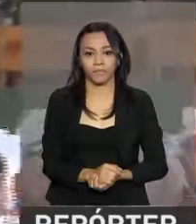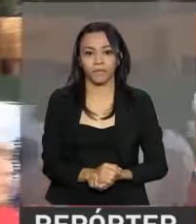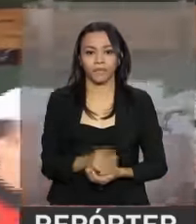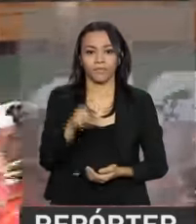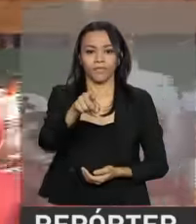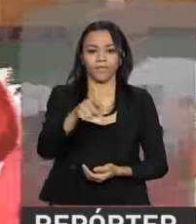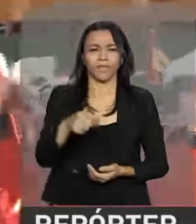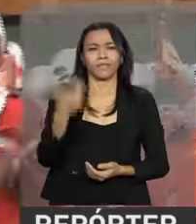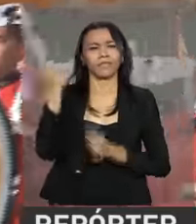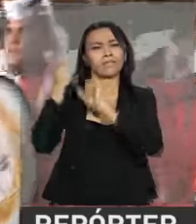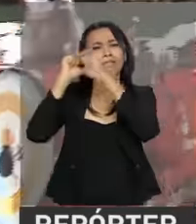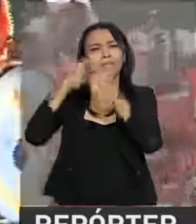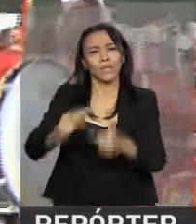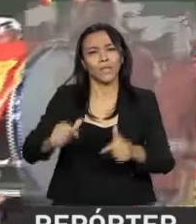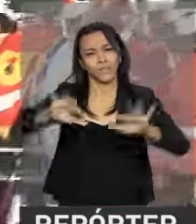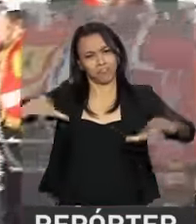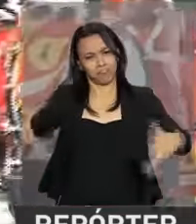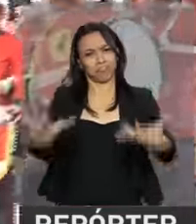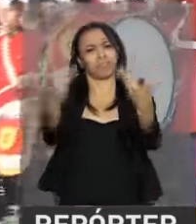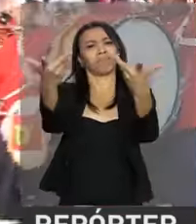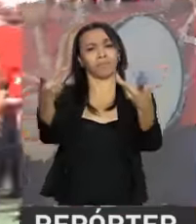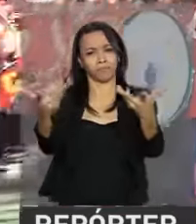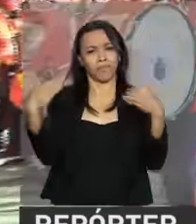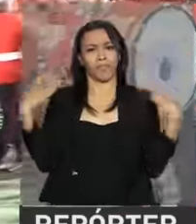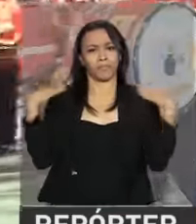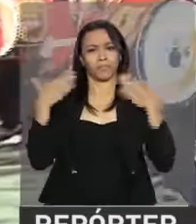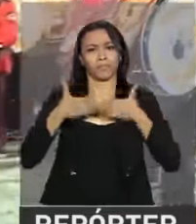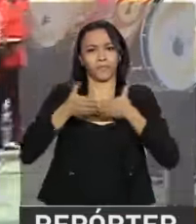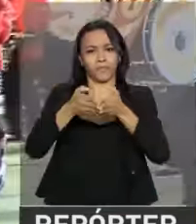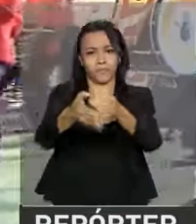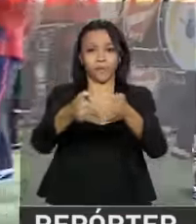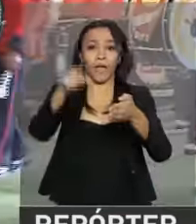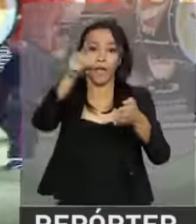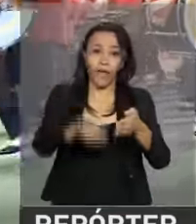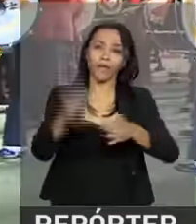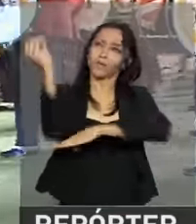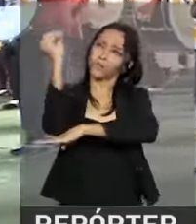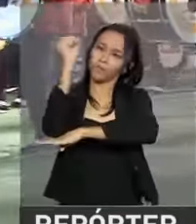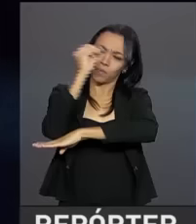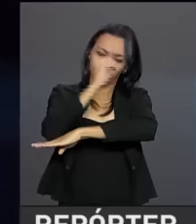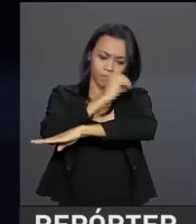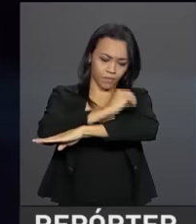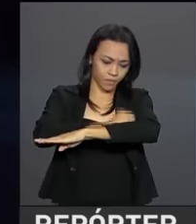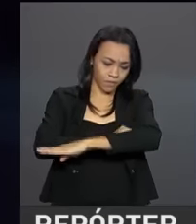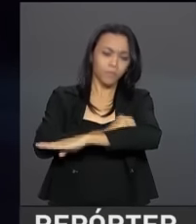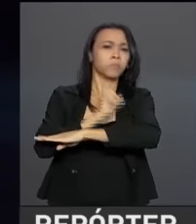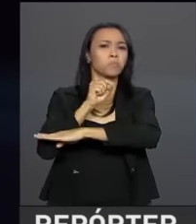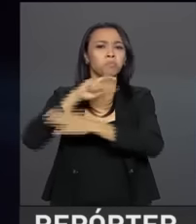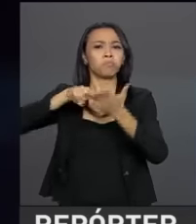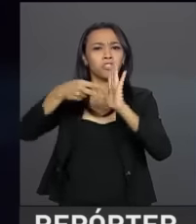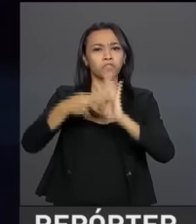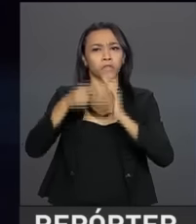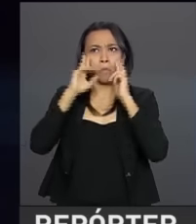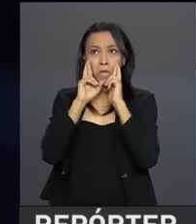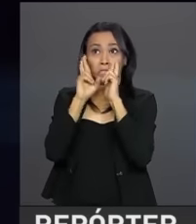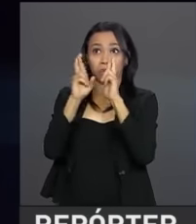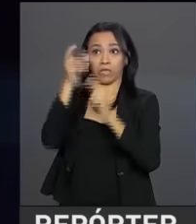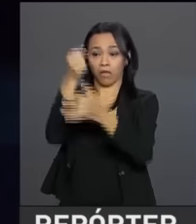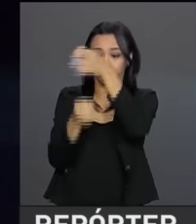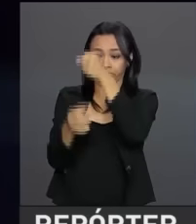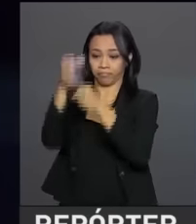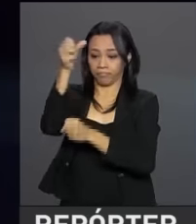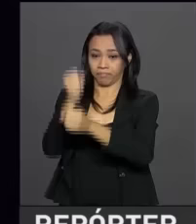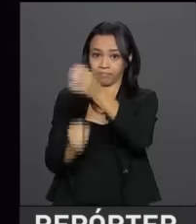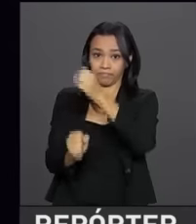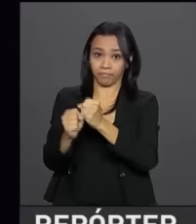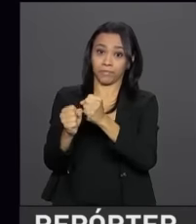Uma das mais tradicionais cerimônias da Marinha Brasileira, a parada após o pôr do sol, uma reverência à bandeira nacional que é içada